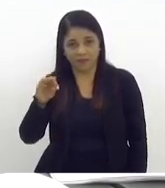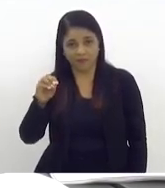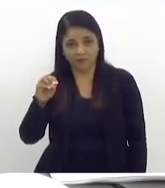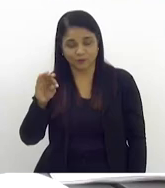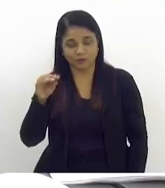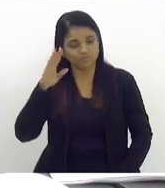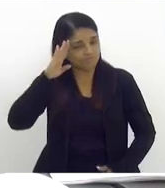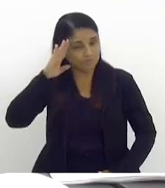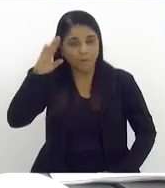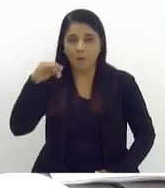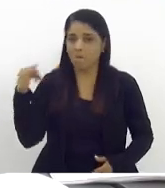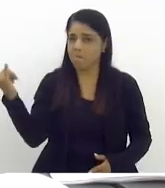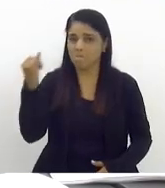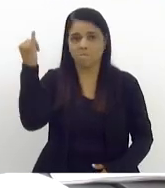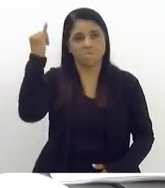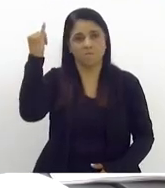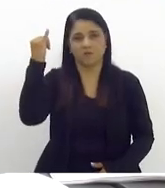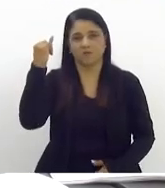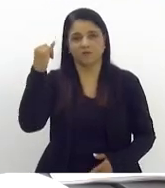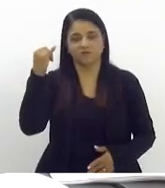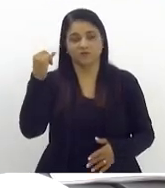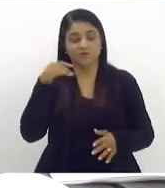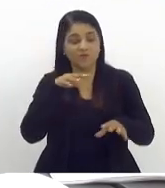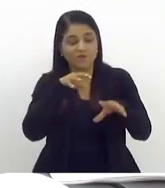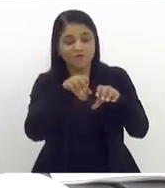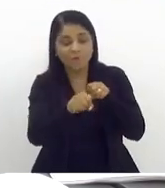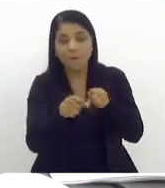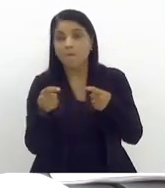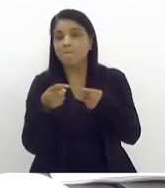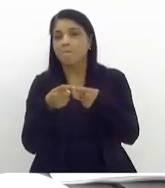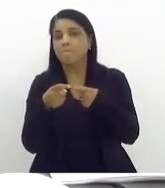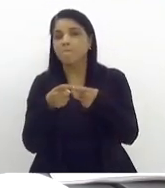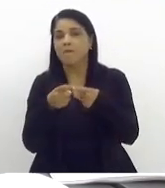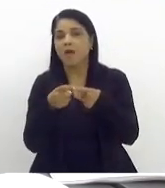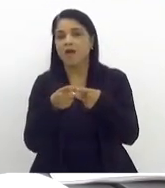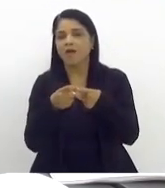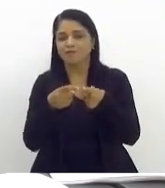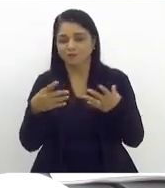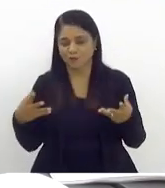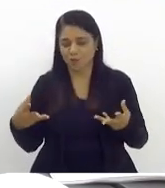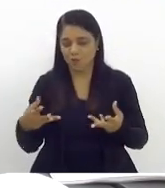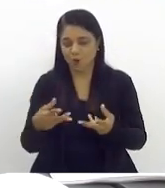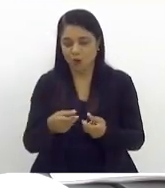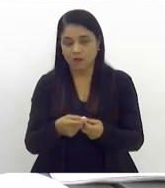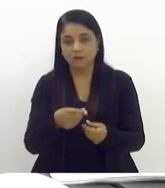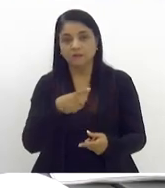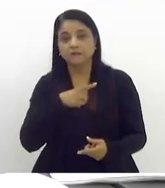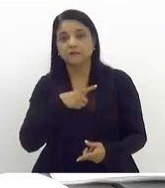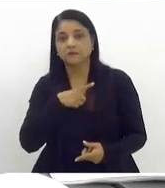ser observado? Como é que nós vamos formar médicos de qualidade sem ter um hospital universitário